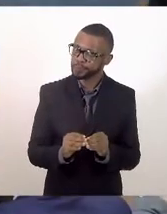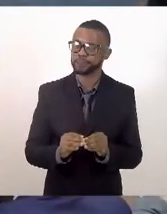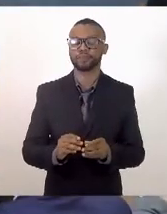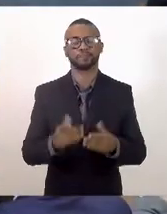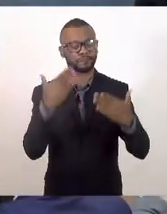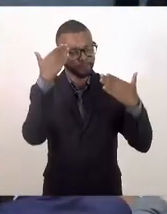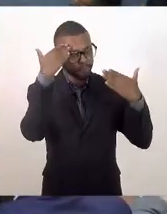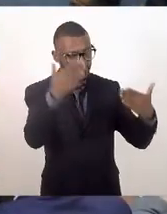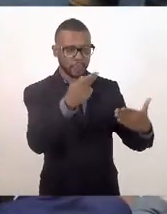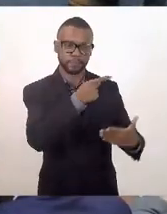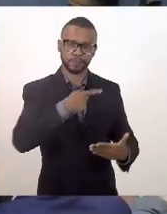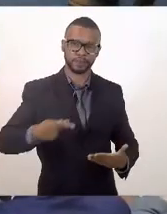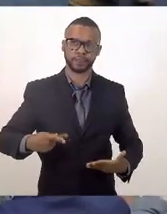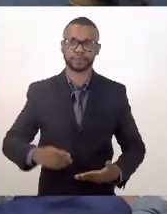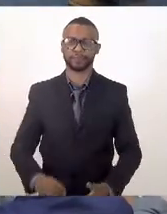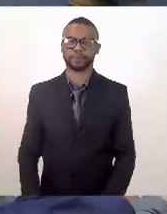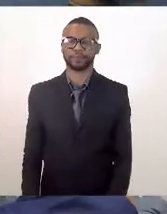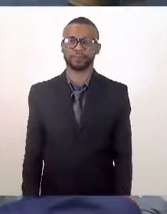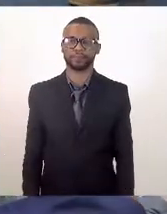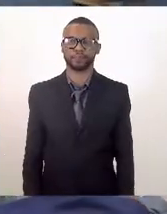presidente.